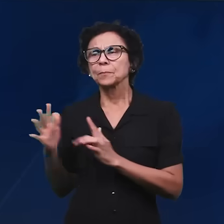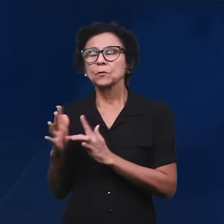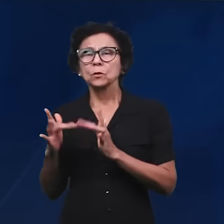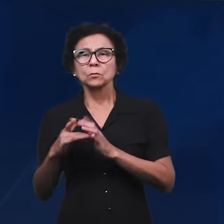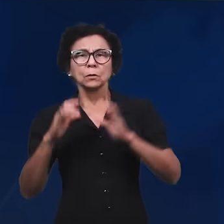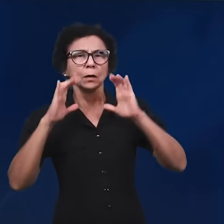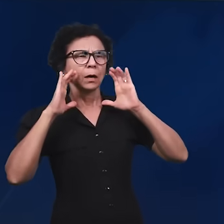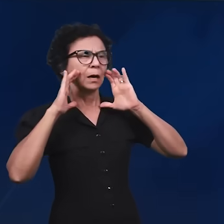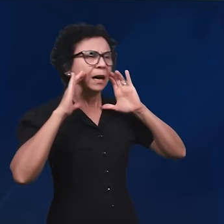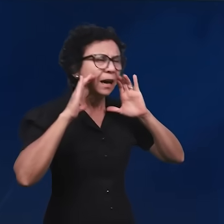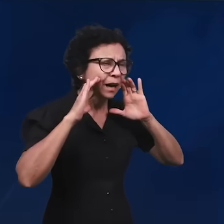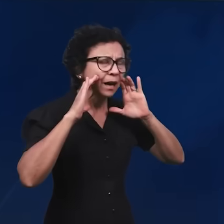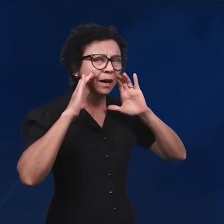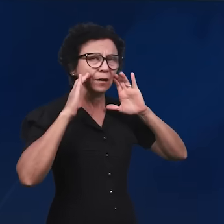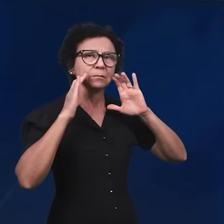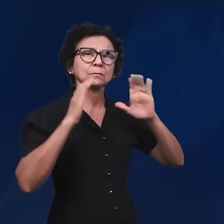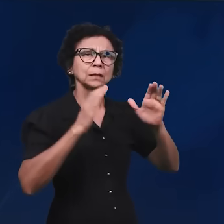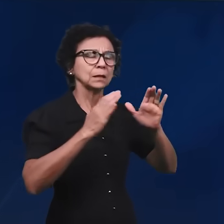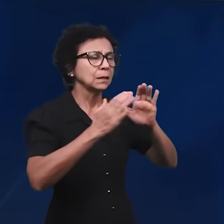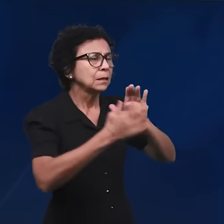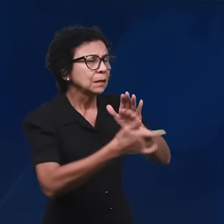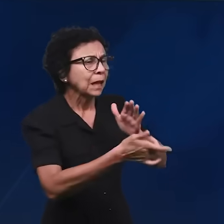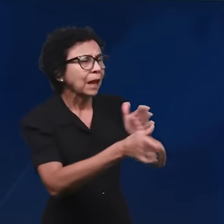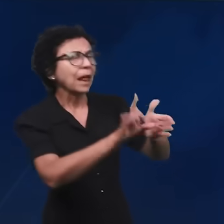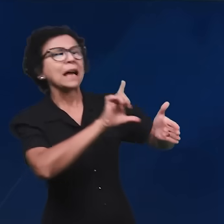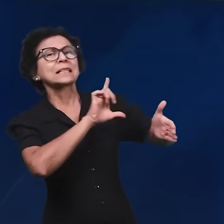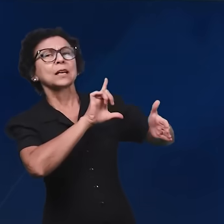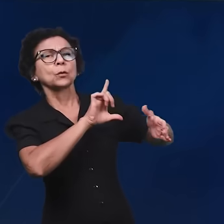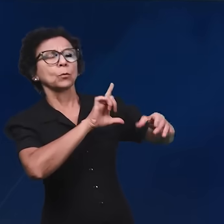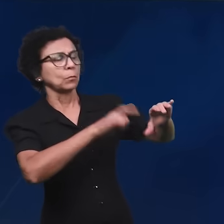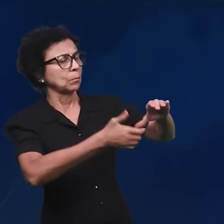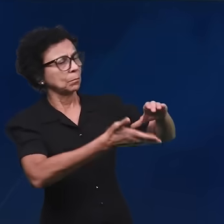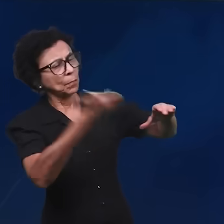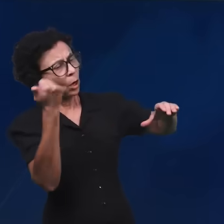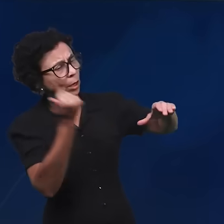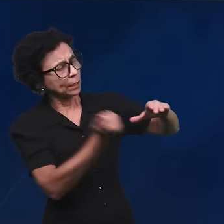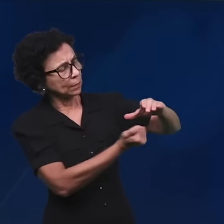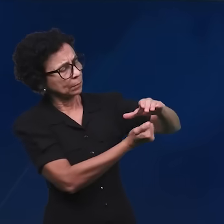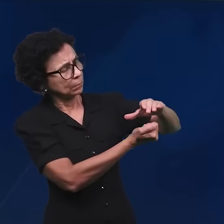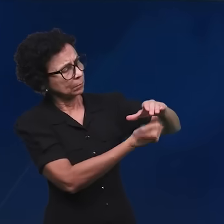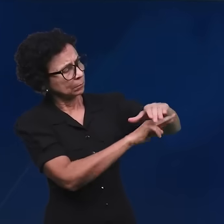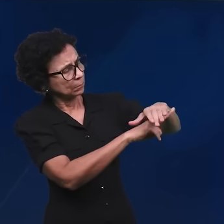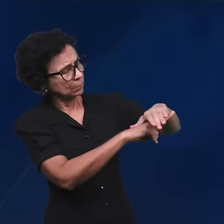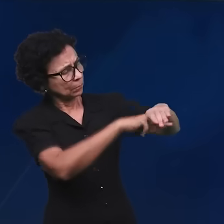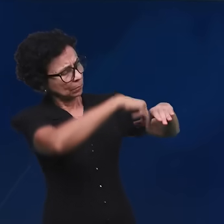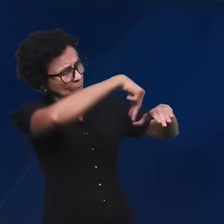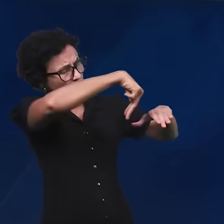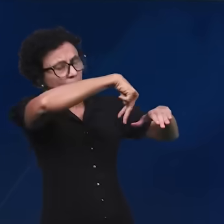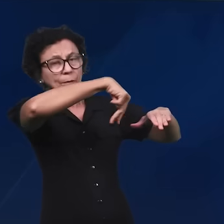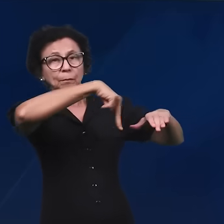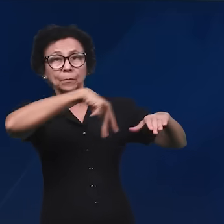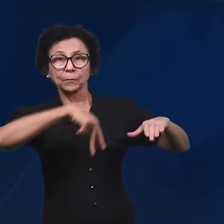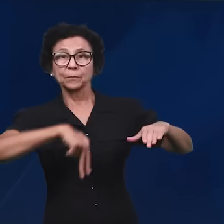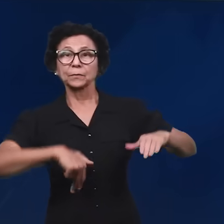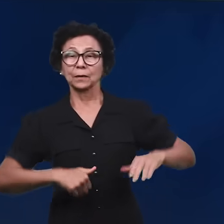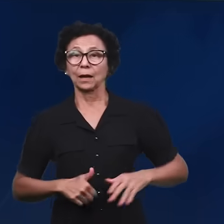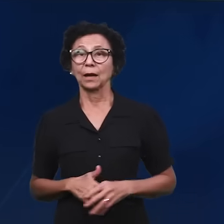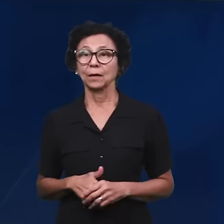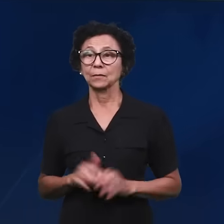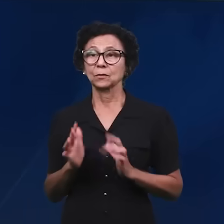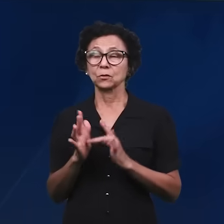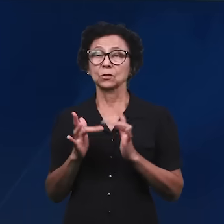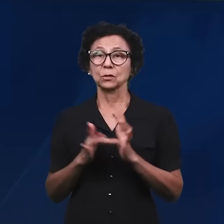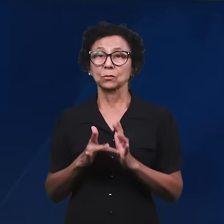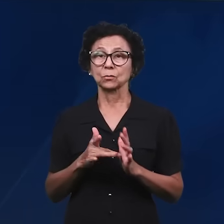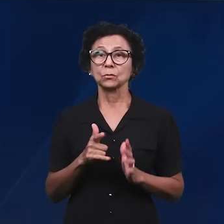Lázaro, quando eles tiraram a pedra, Jesus gritou, Lázaro, vem para fora. E o chamado foi pelo nome. Muitas